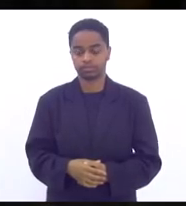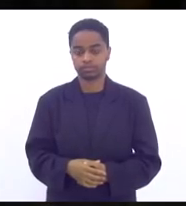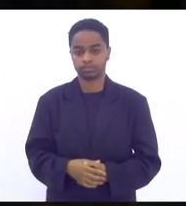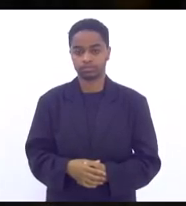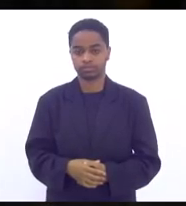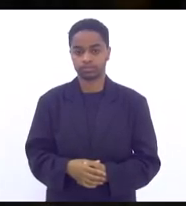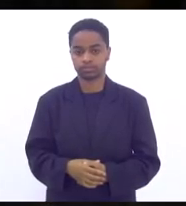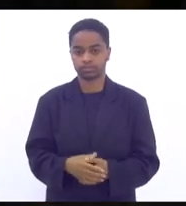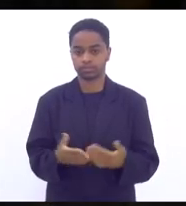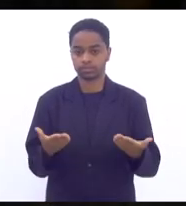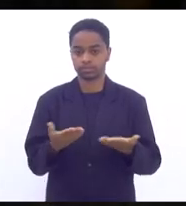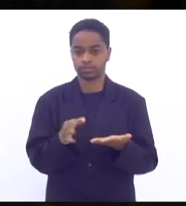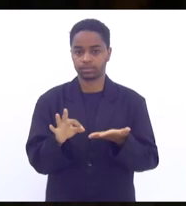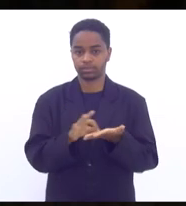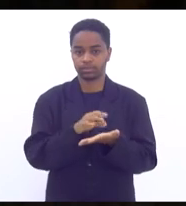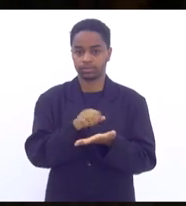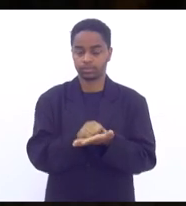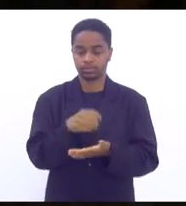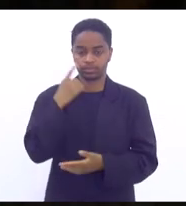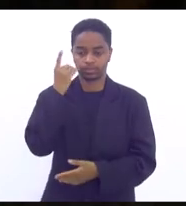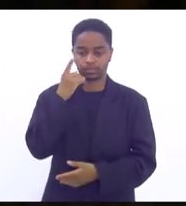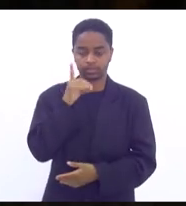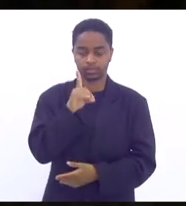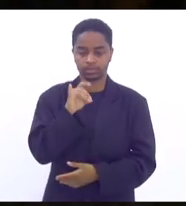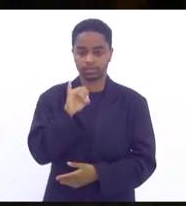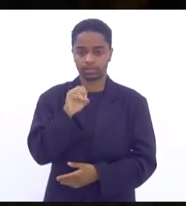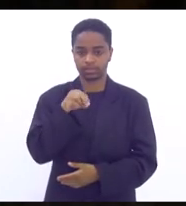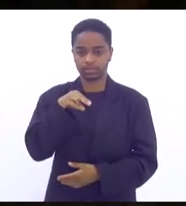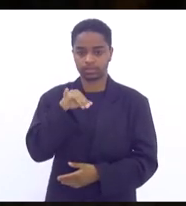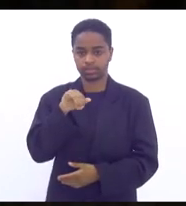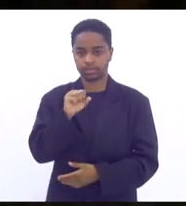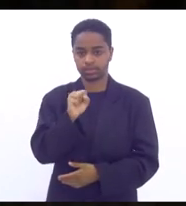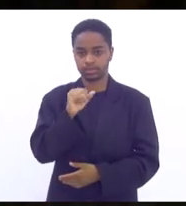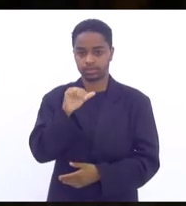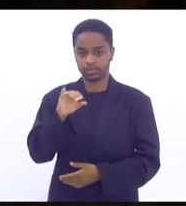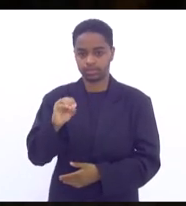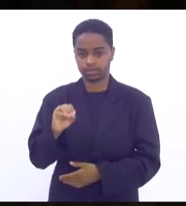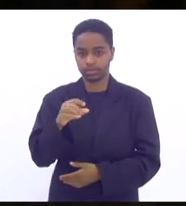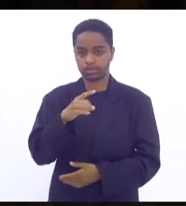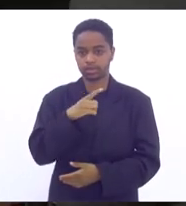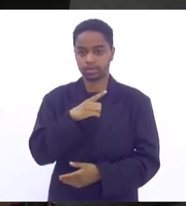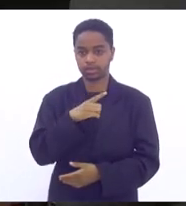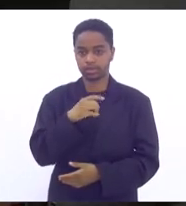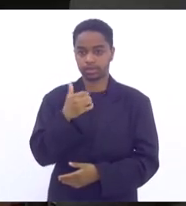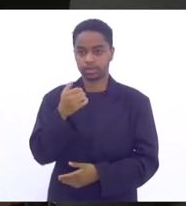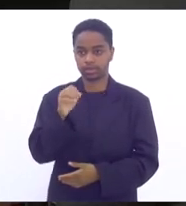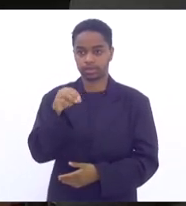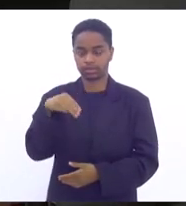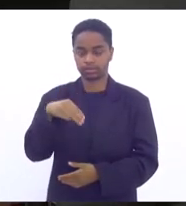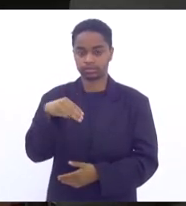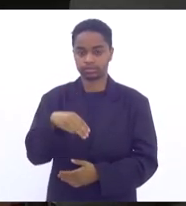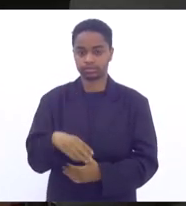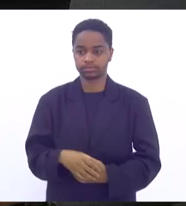Próximo orador inscrito é o nobre deputado Dionísio Lins, que dispõe de 10 minutos.